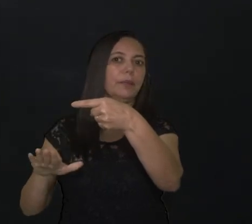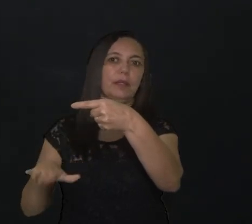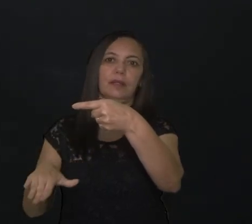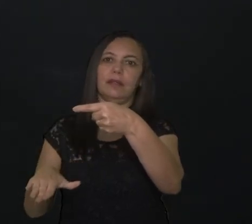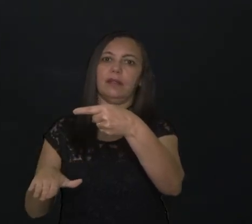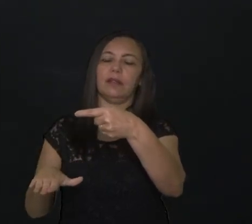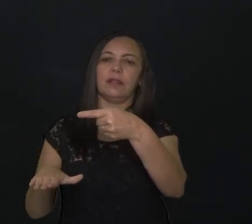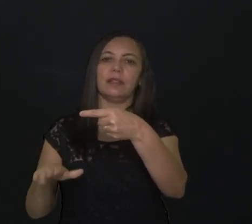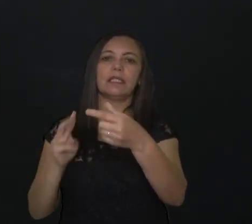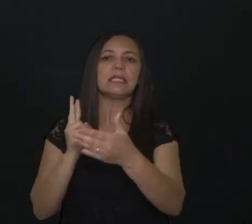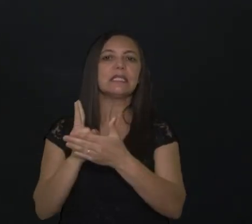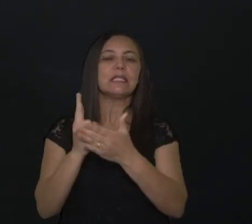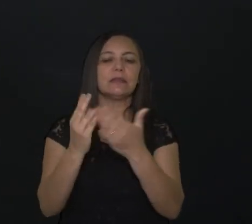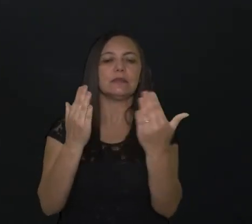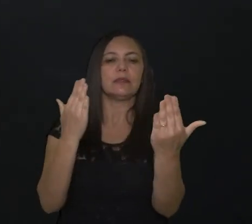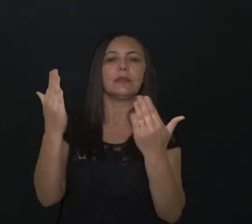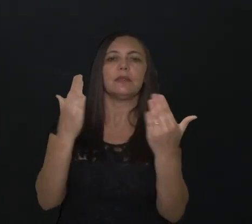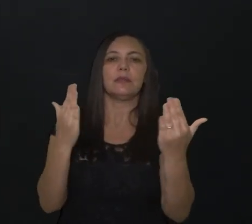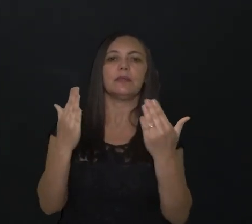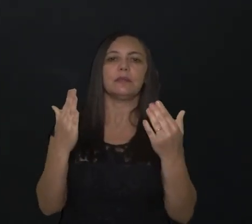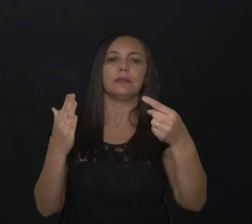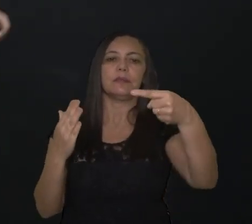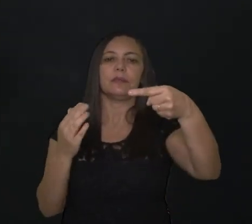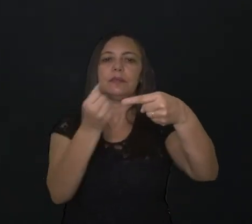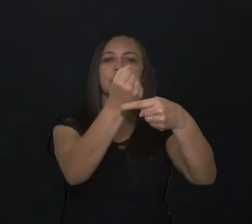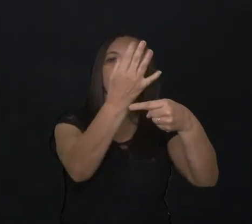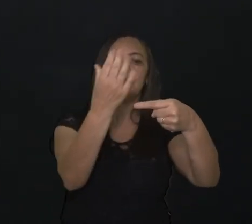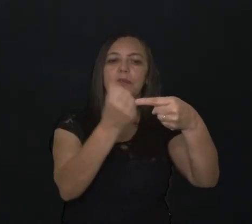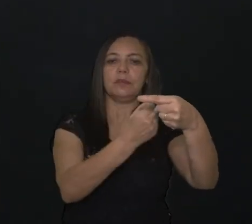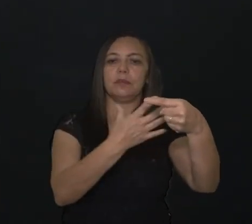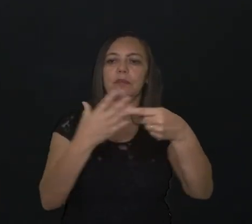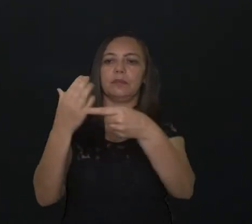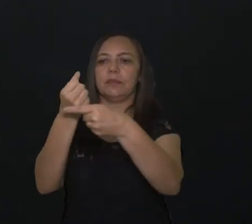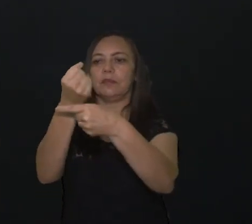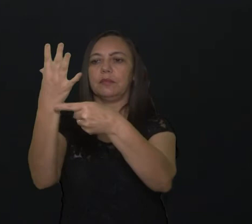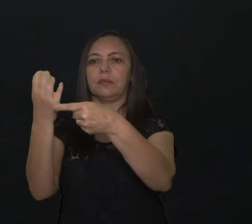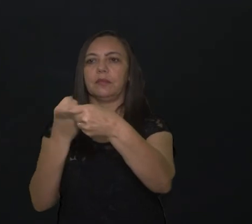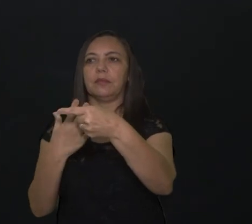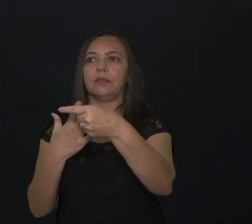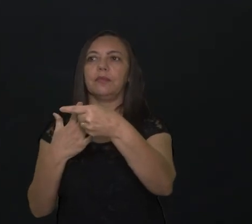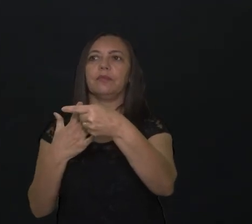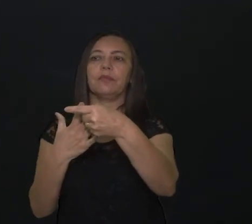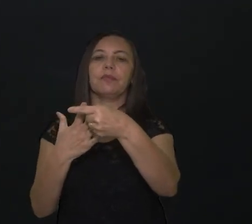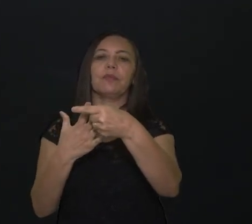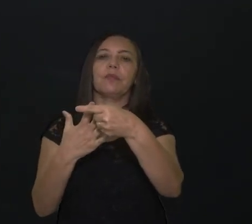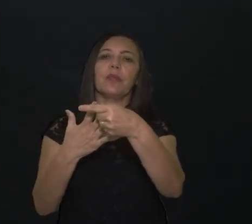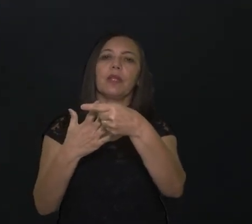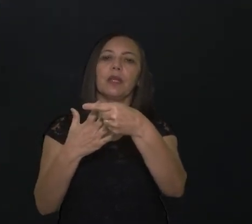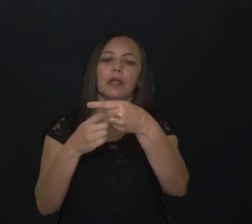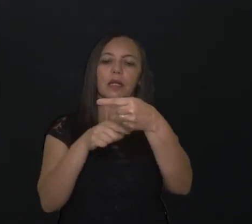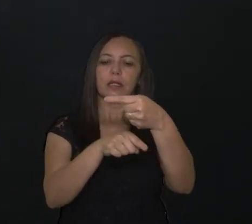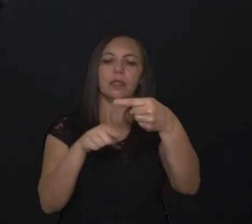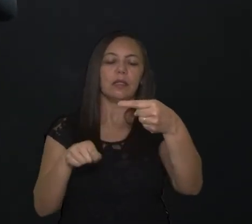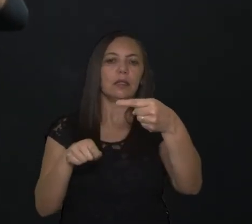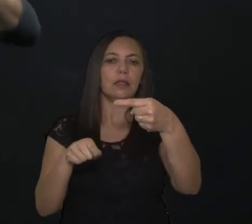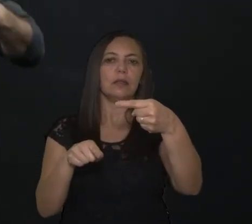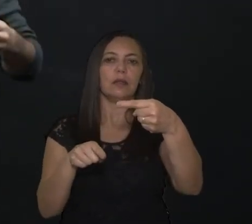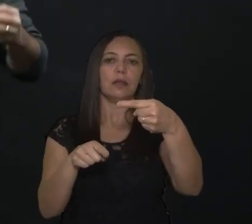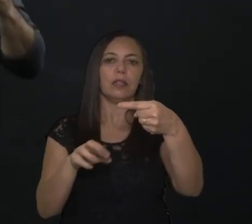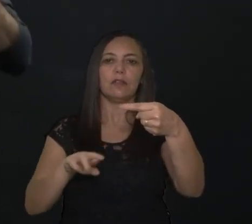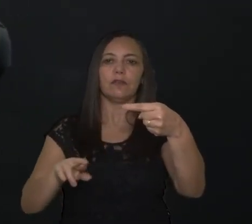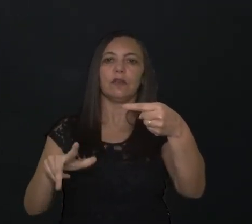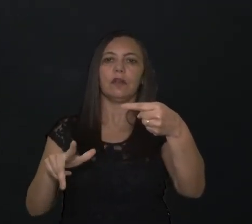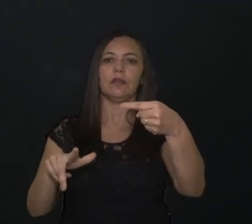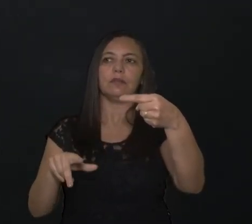Toda vez que você também comparar duas frações, onde o valor de cima é maior que o de baixo e na outra é o